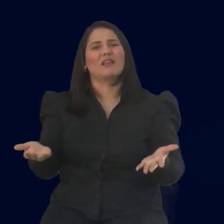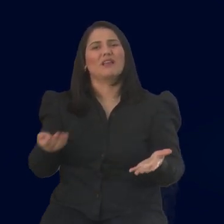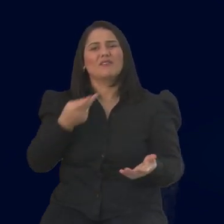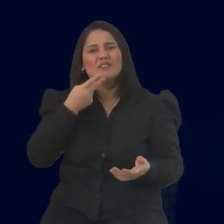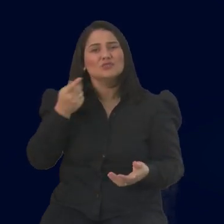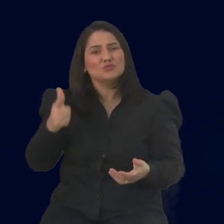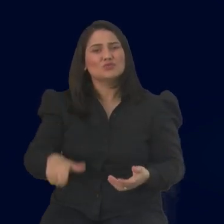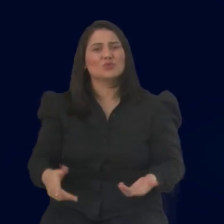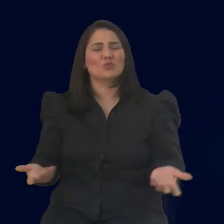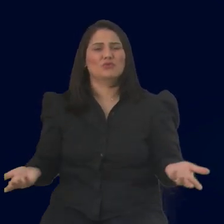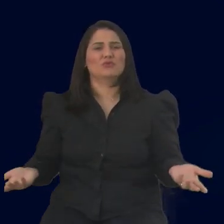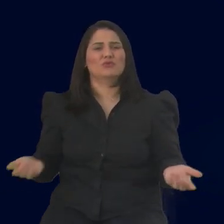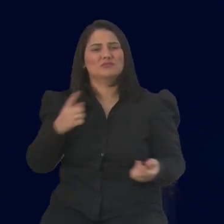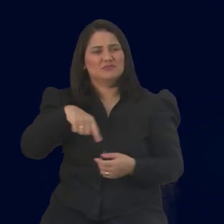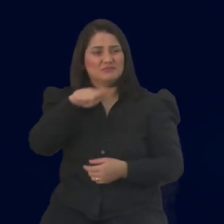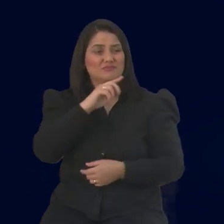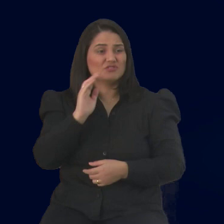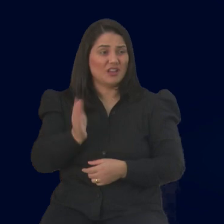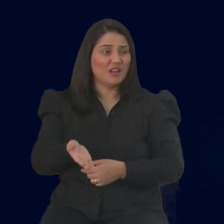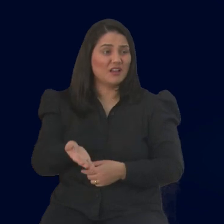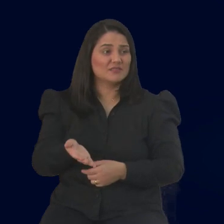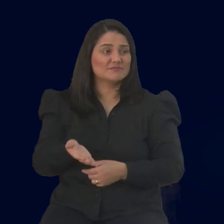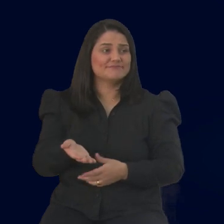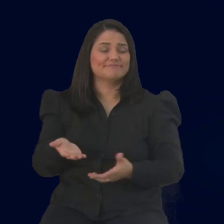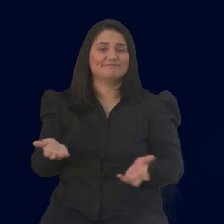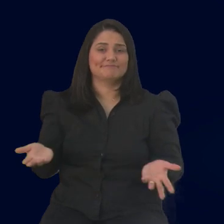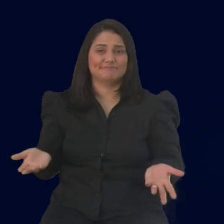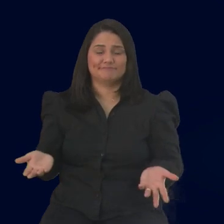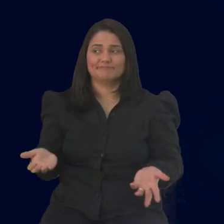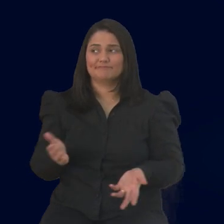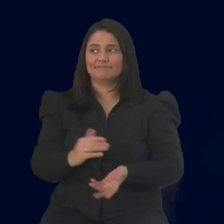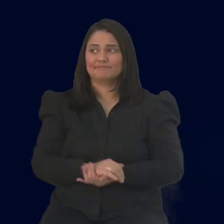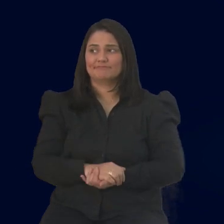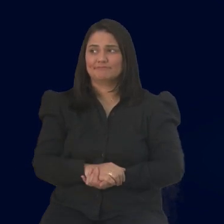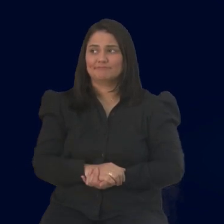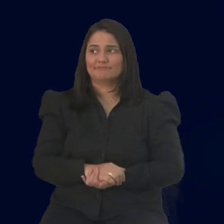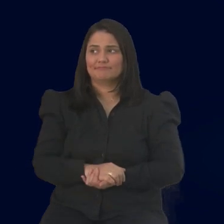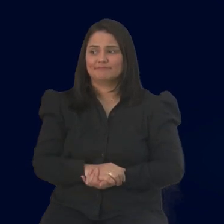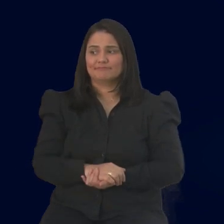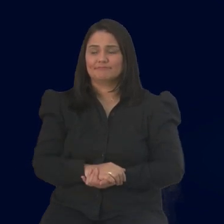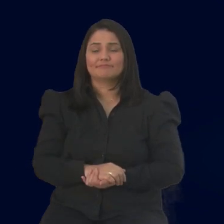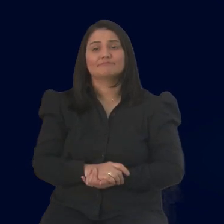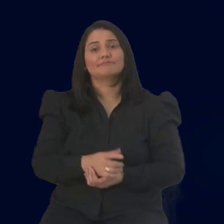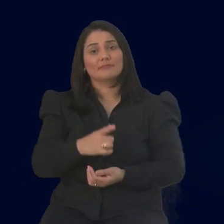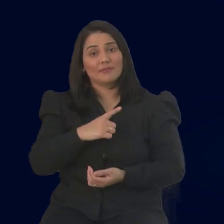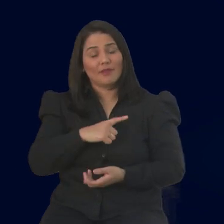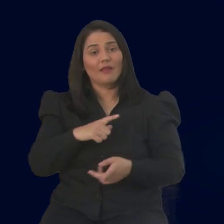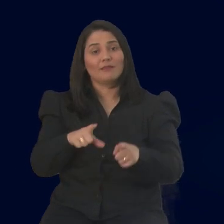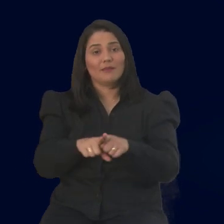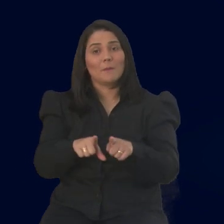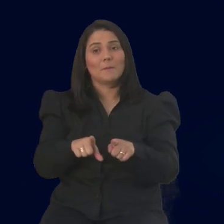viu assim? Quem nunca? E tem também quem